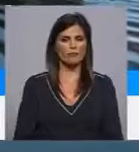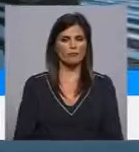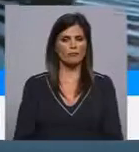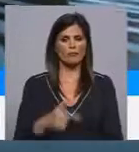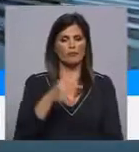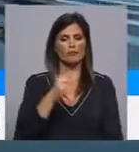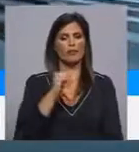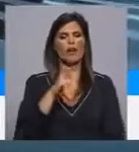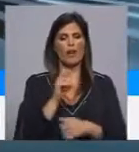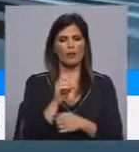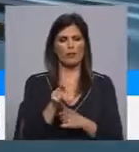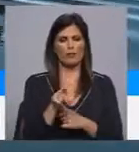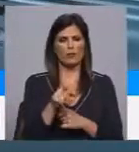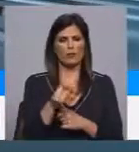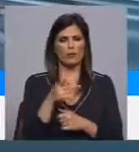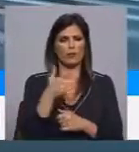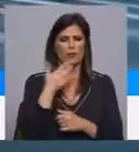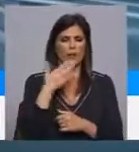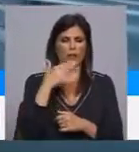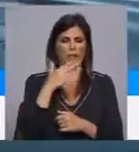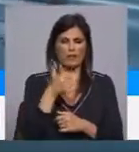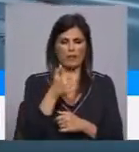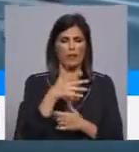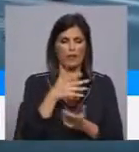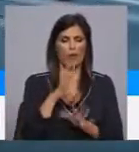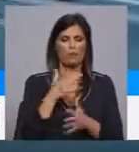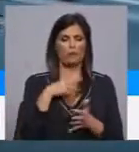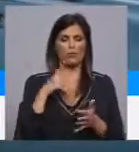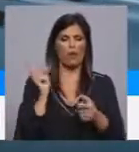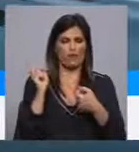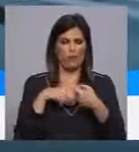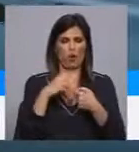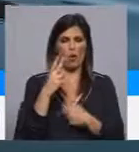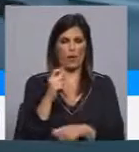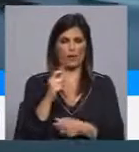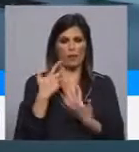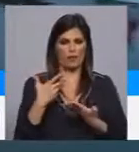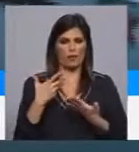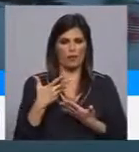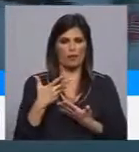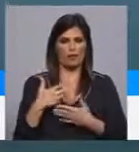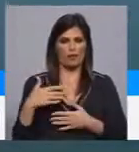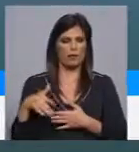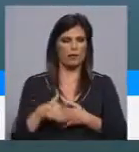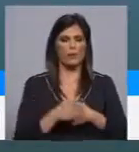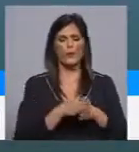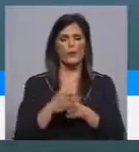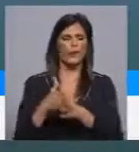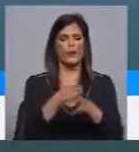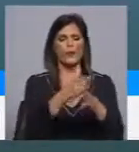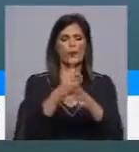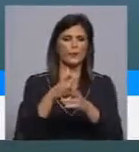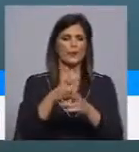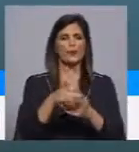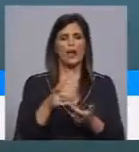Tiago Calisvar tinha 5 anos quando Portugal entrou para a União Europeia. Hoje, navega nas águas que a Europa lhe